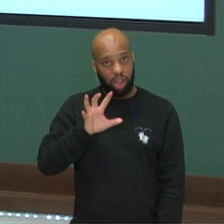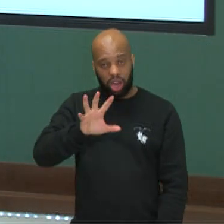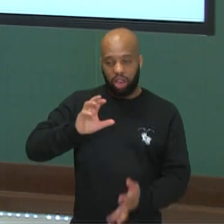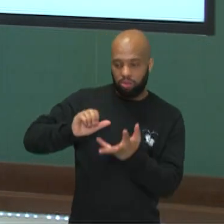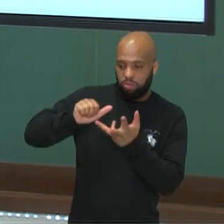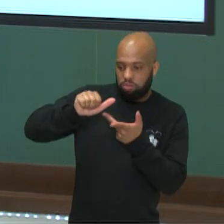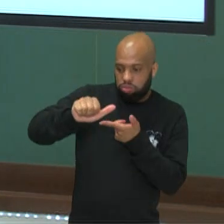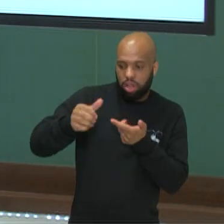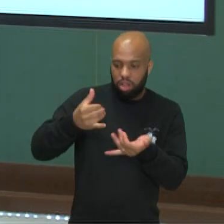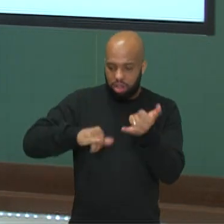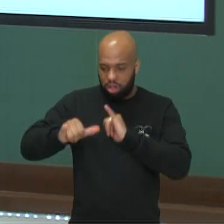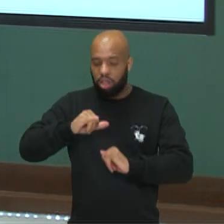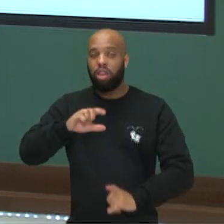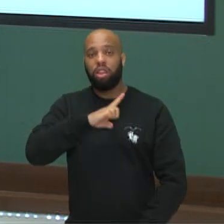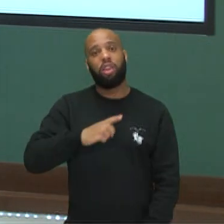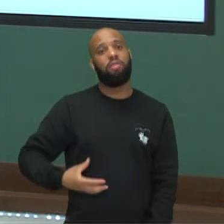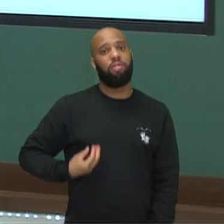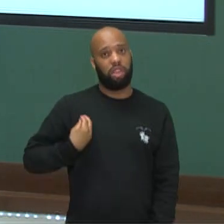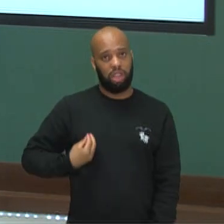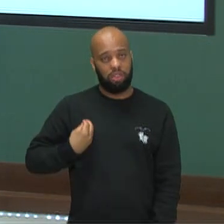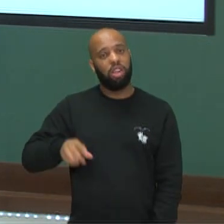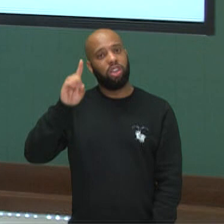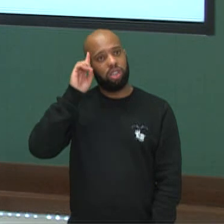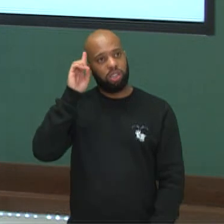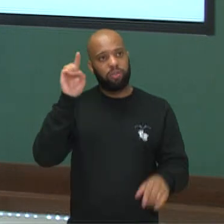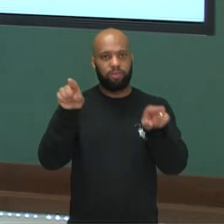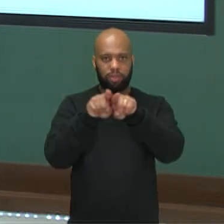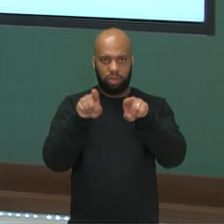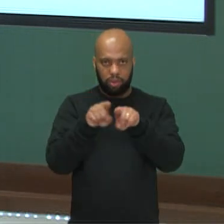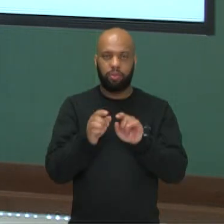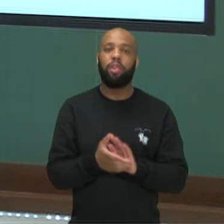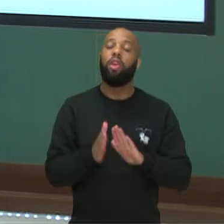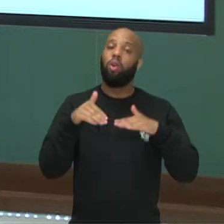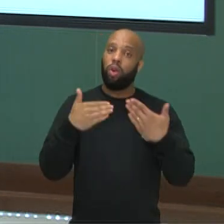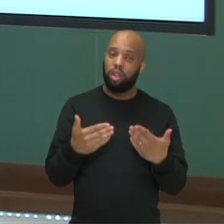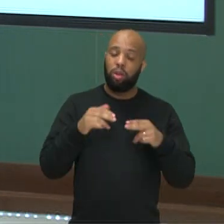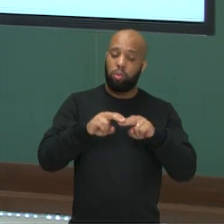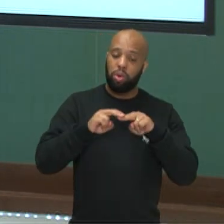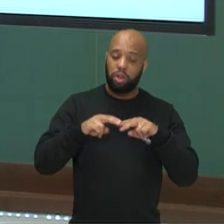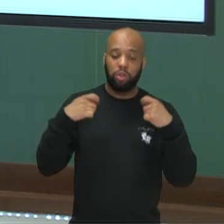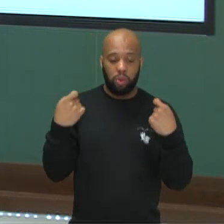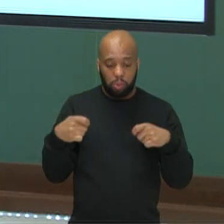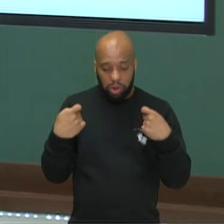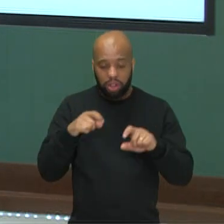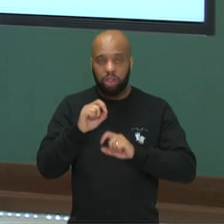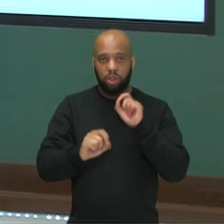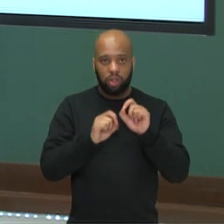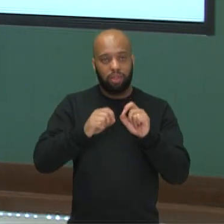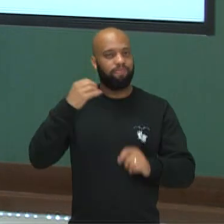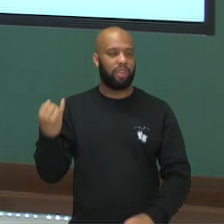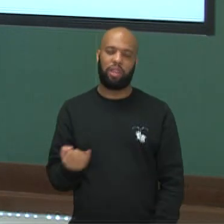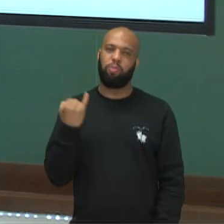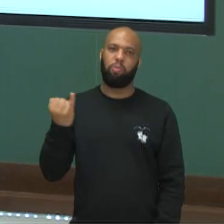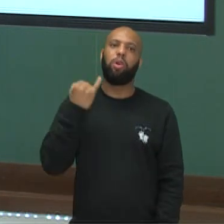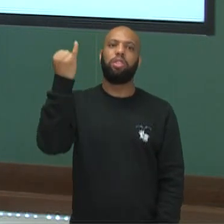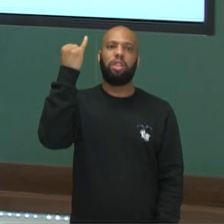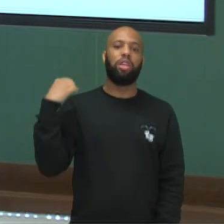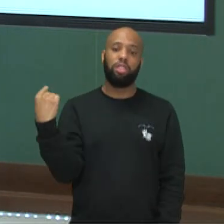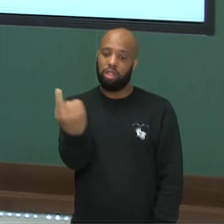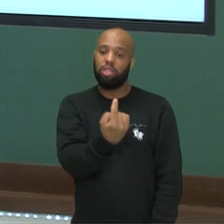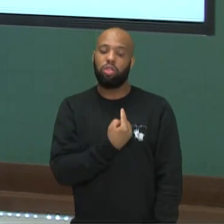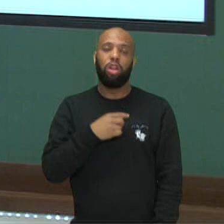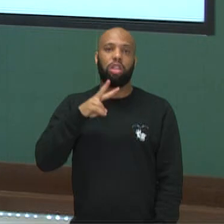substâncias químicas estão muito presentes no nosso dia a dia, daí a necessidade, daí a importância de nós